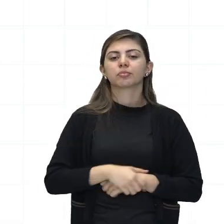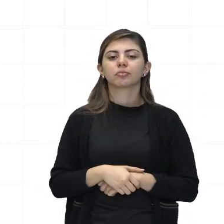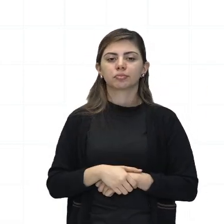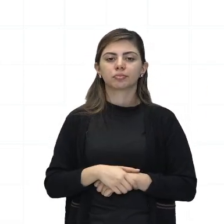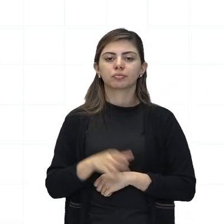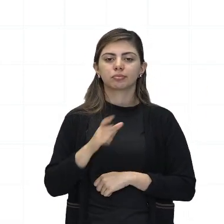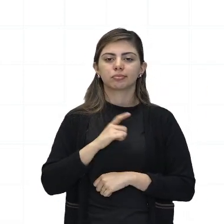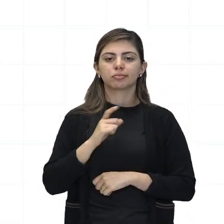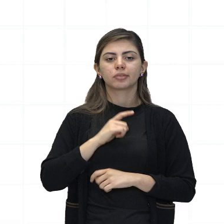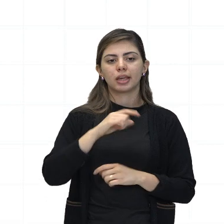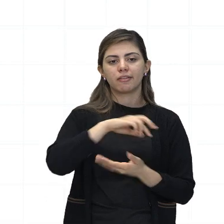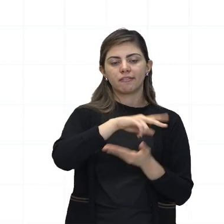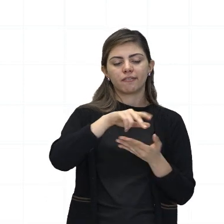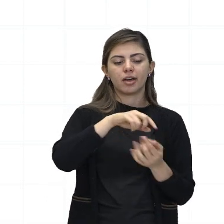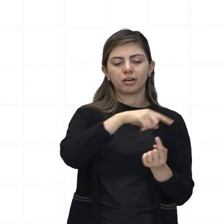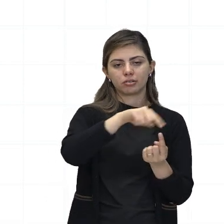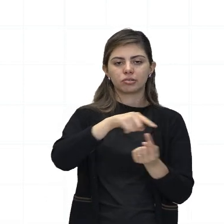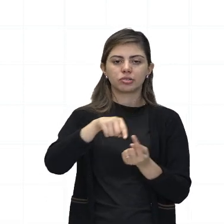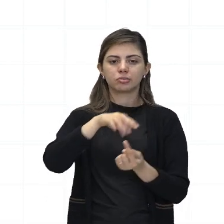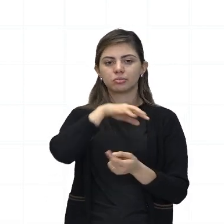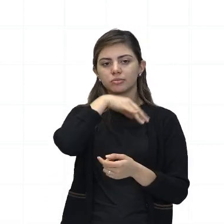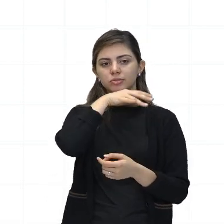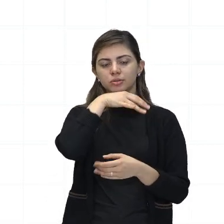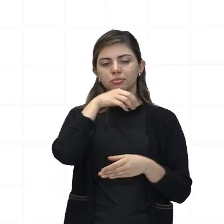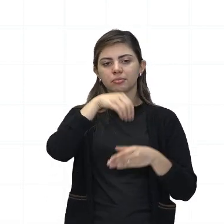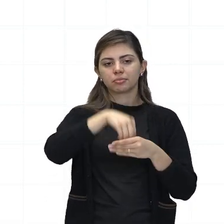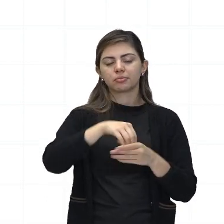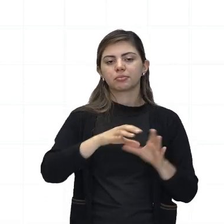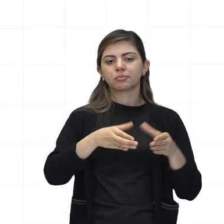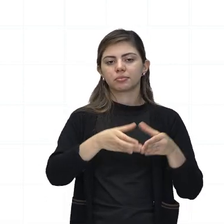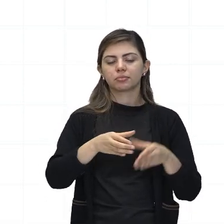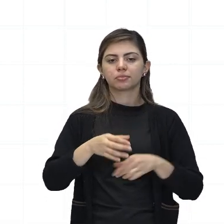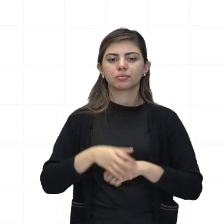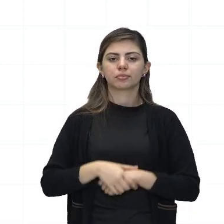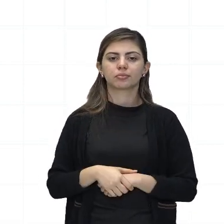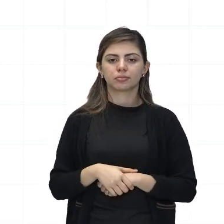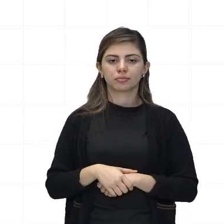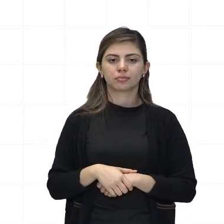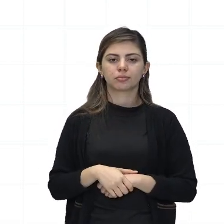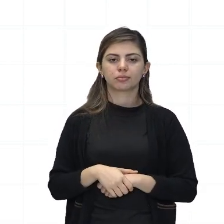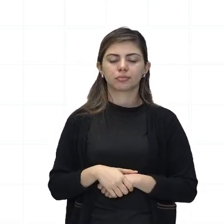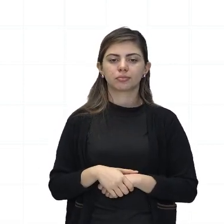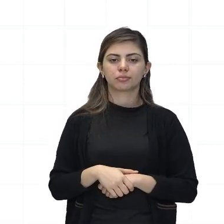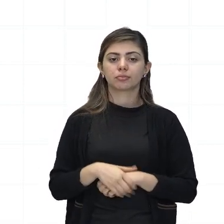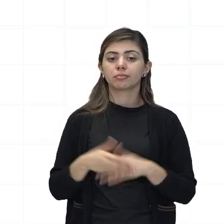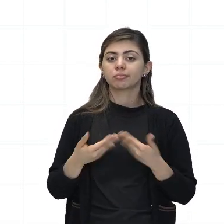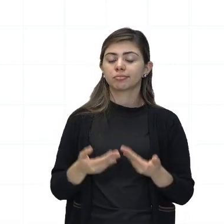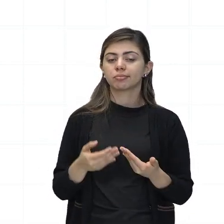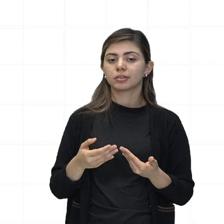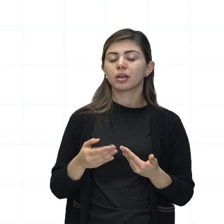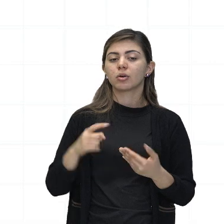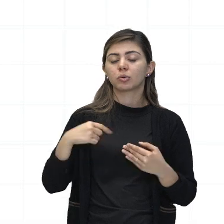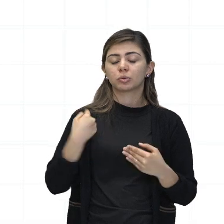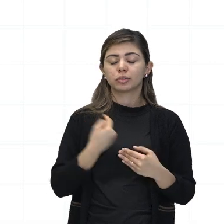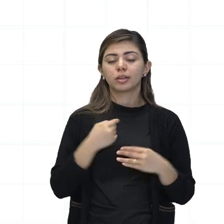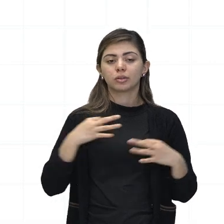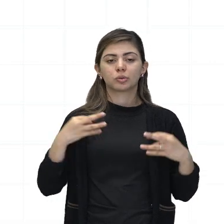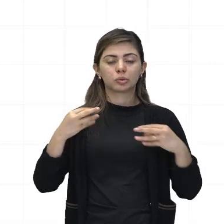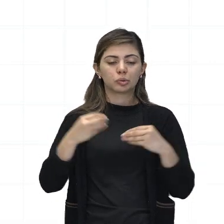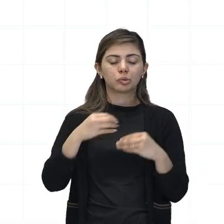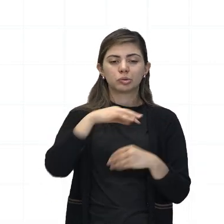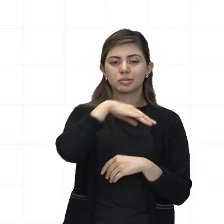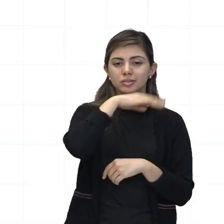organismos eucariontes, multicelulares e heterotróficos. Todos os animais, sejam